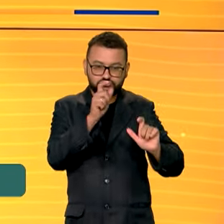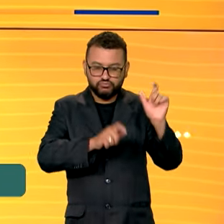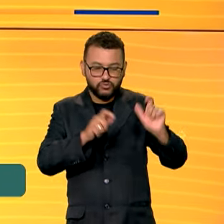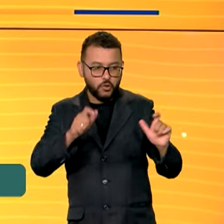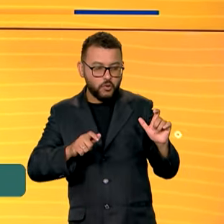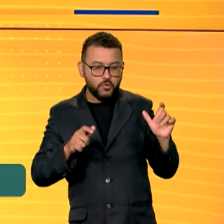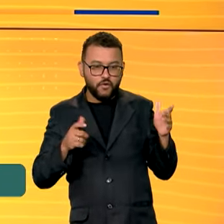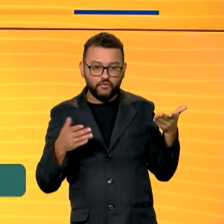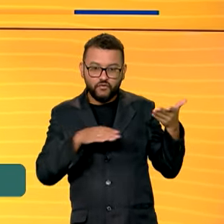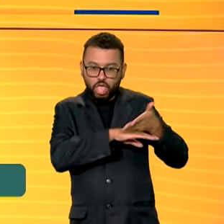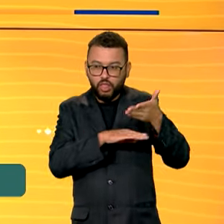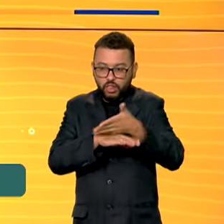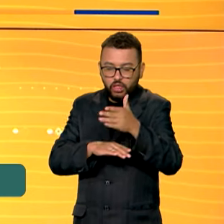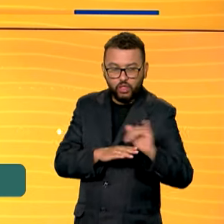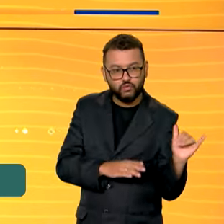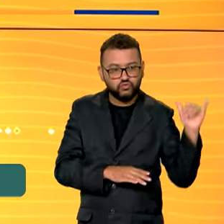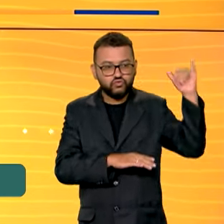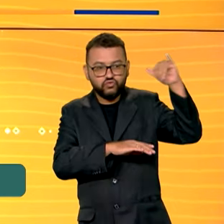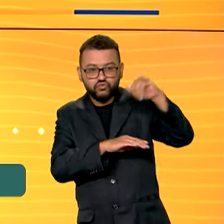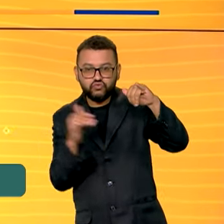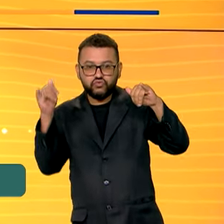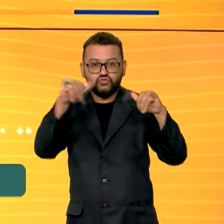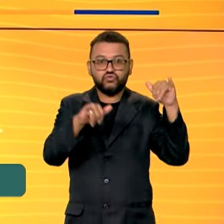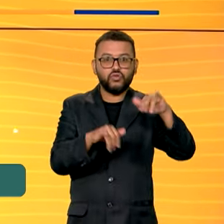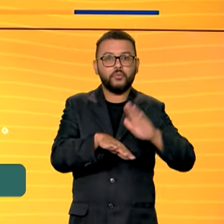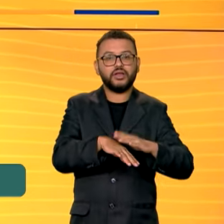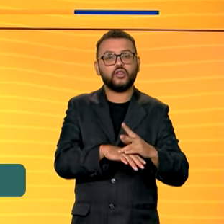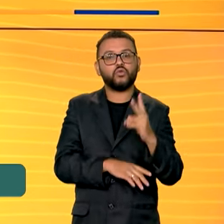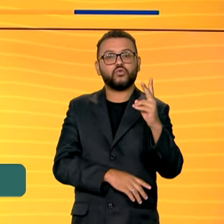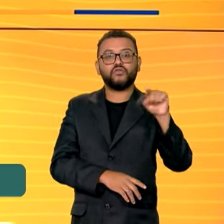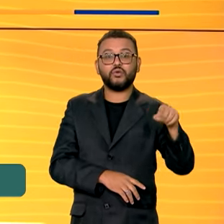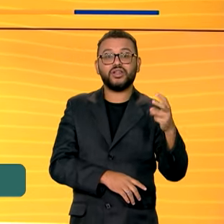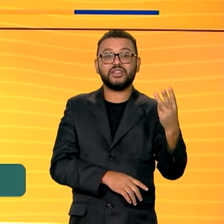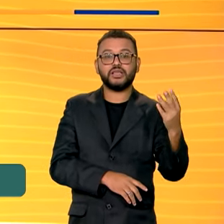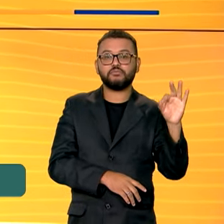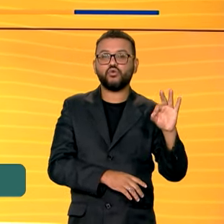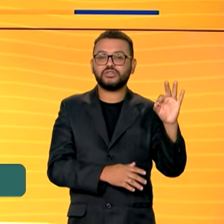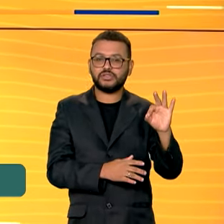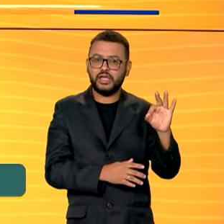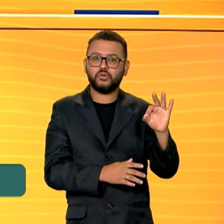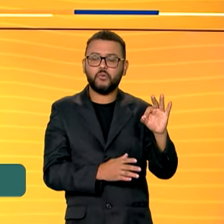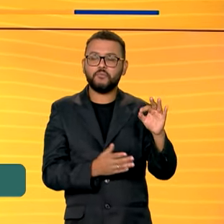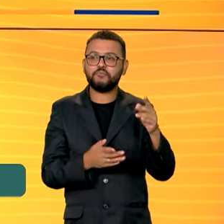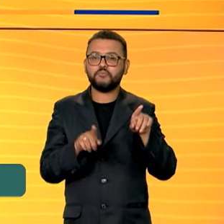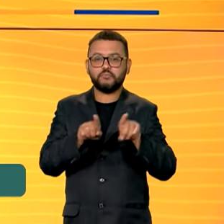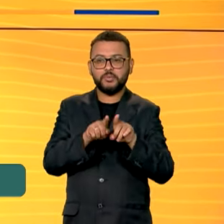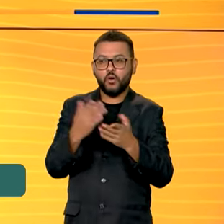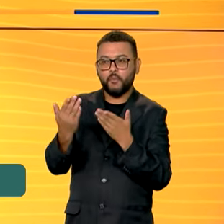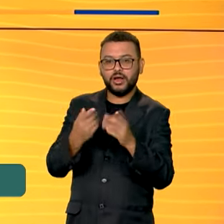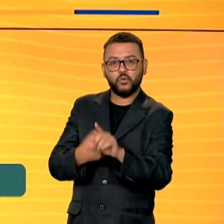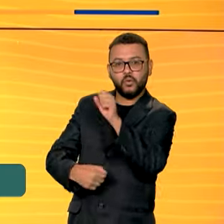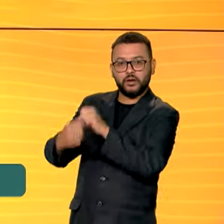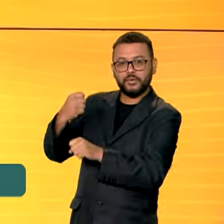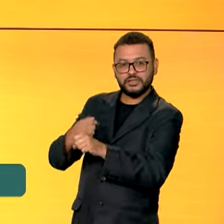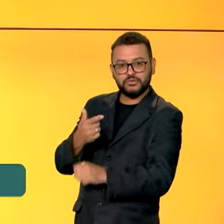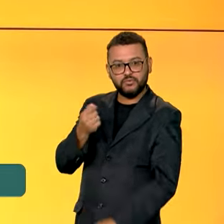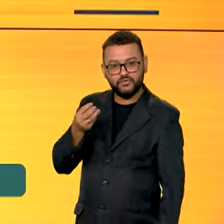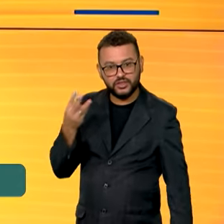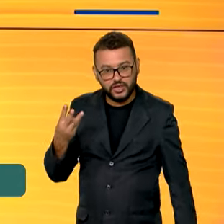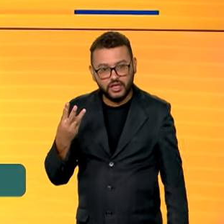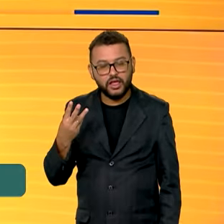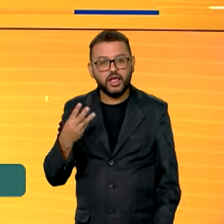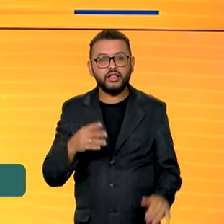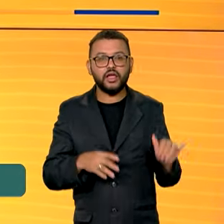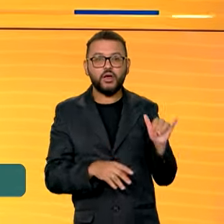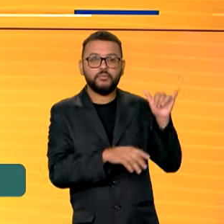voos domésticos, um acréscimo aí de 2,3% em relação ao mesmo período de 2023. Os aeroportos